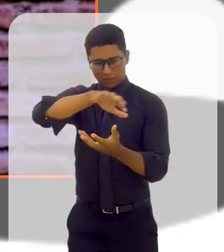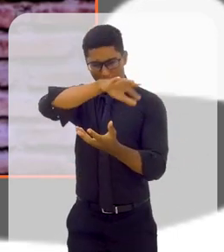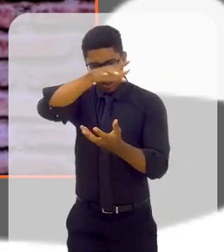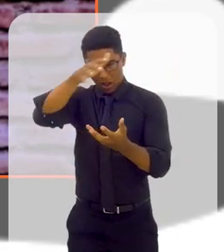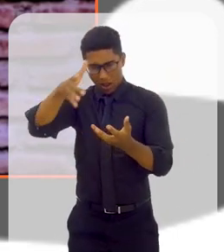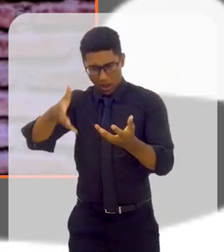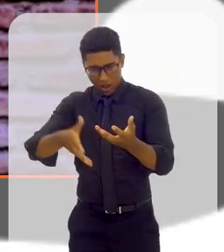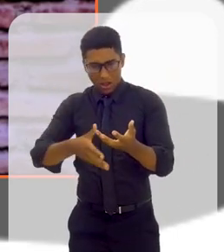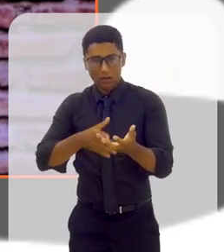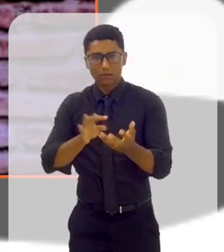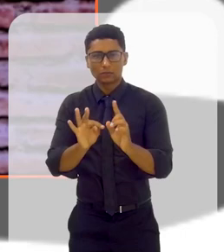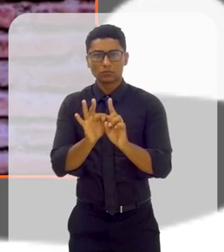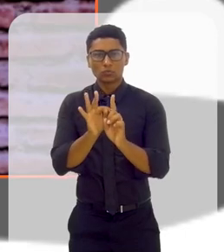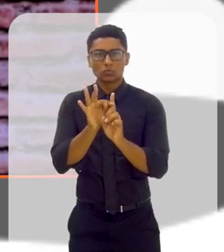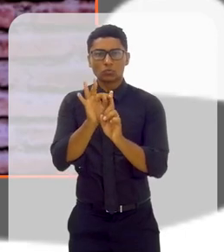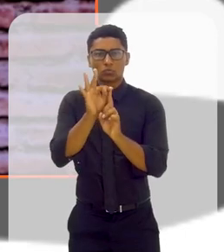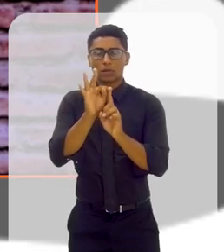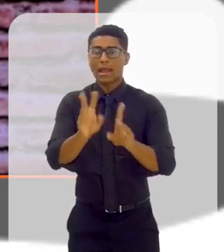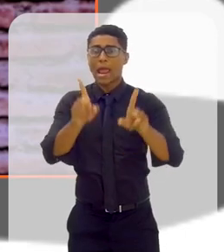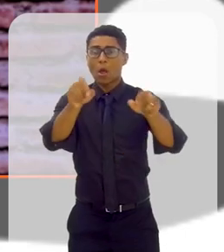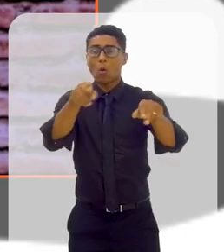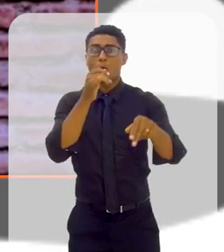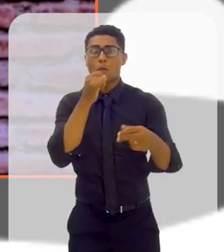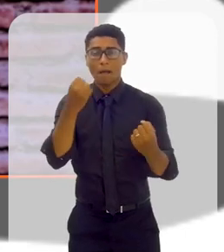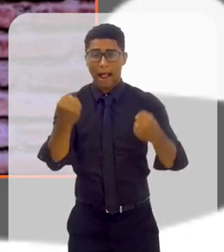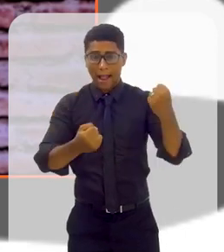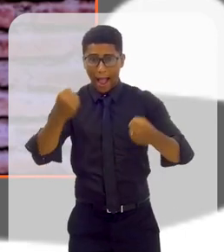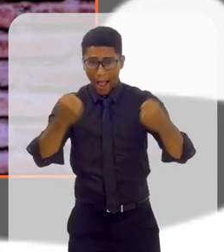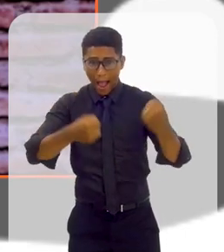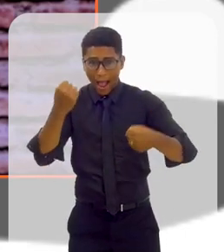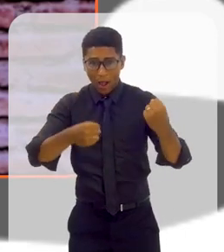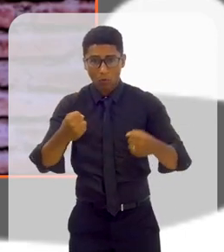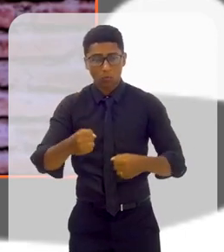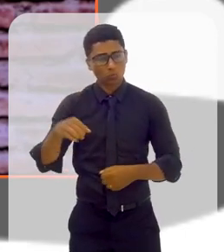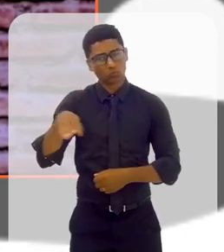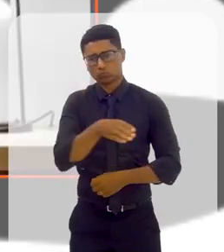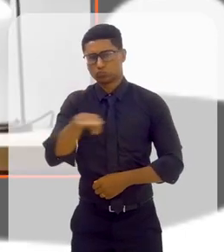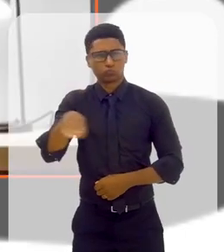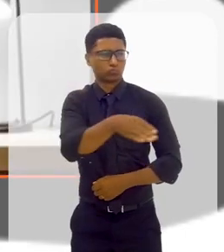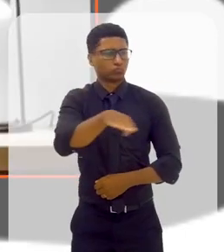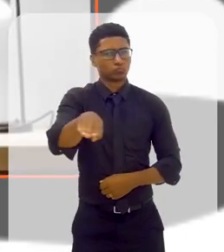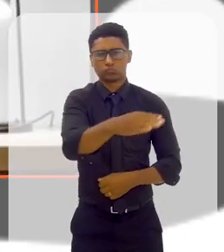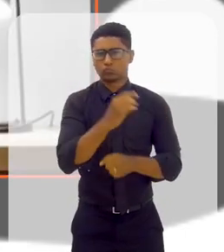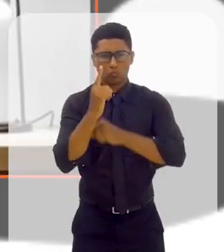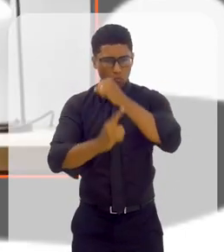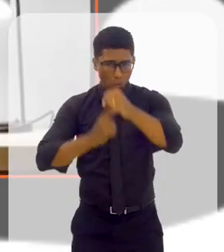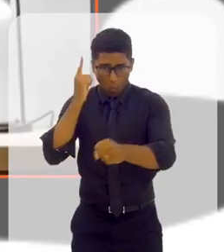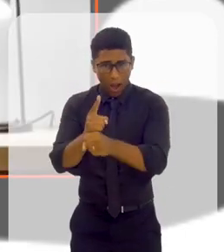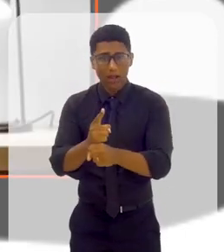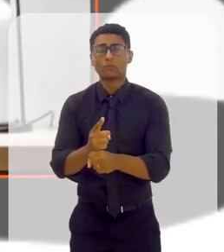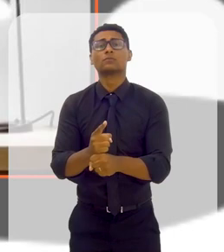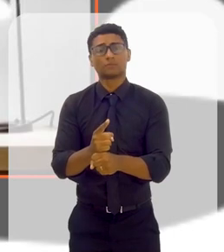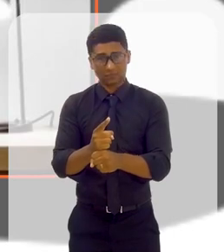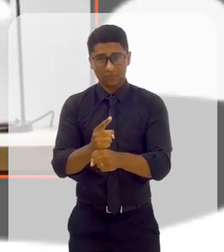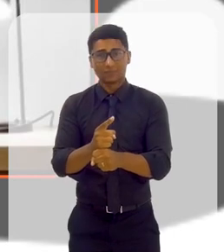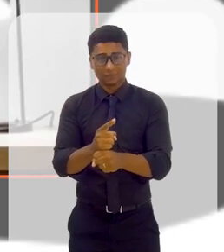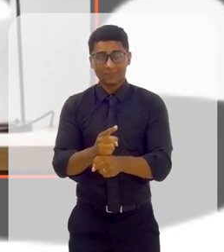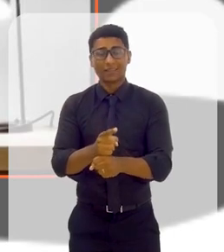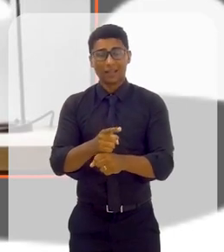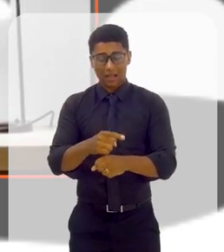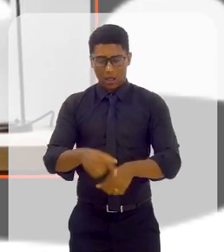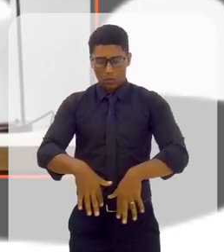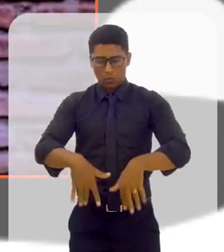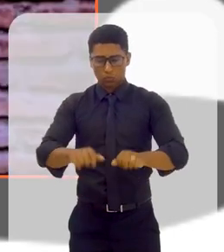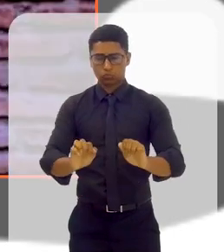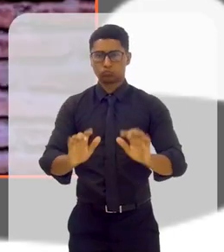e no aquecimento global que um carro popular rodando durante um ano. O que Uau! um carro